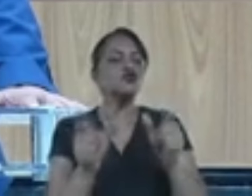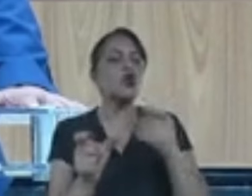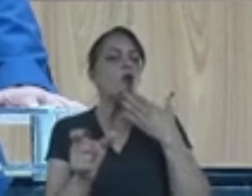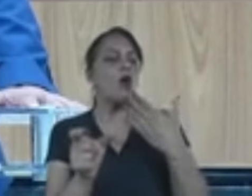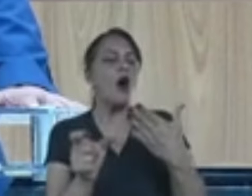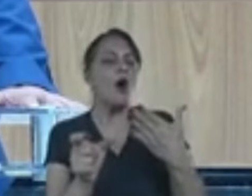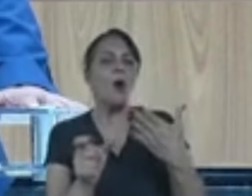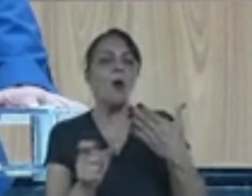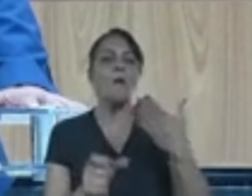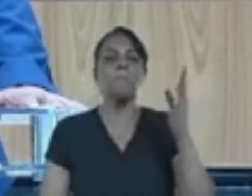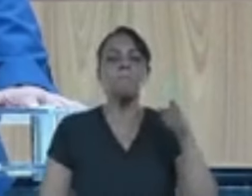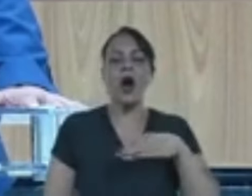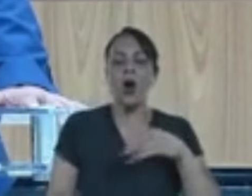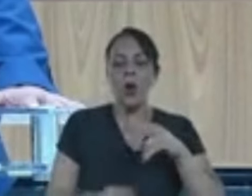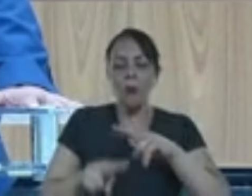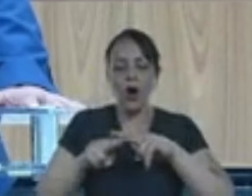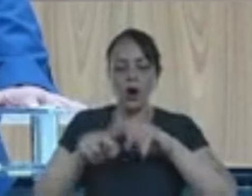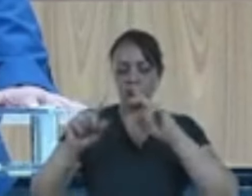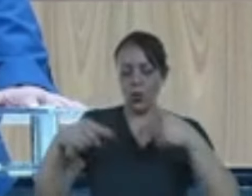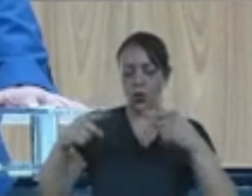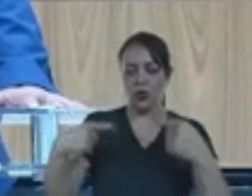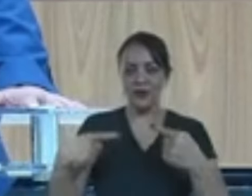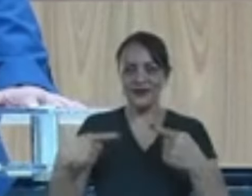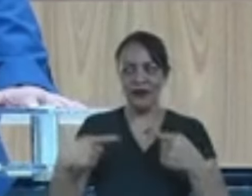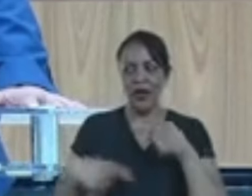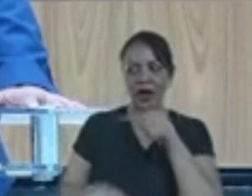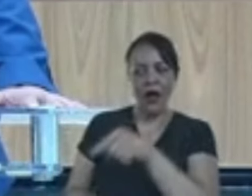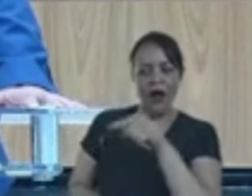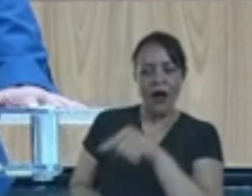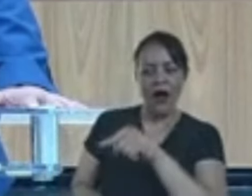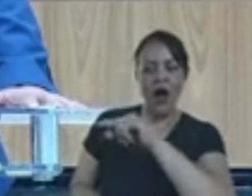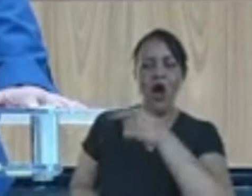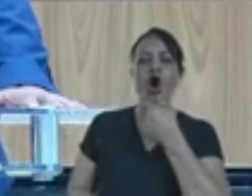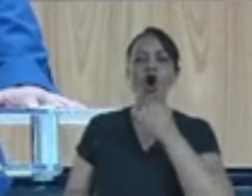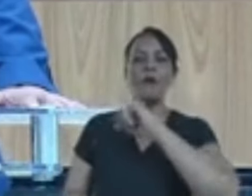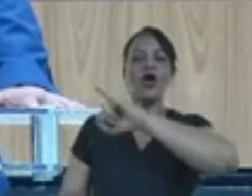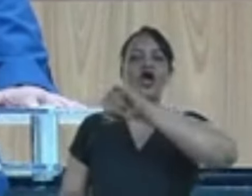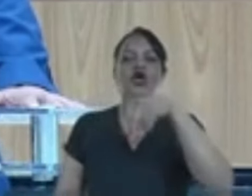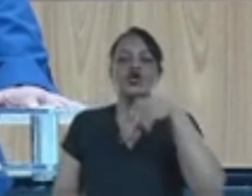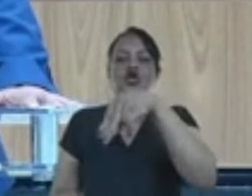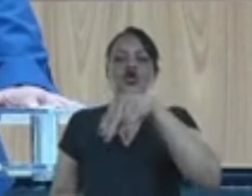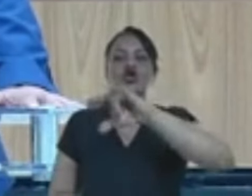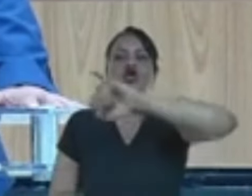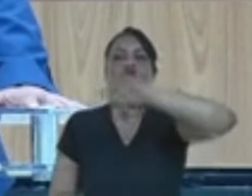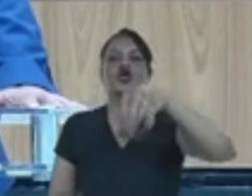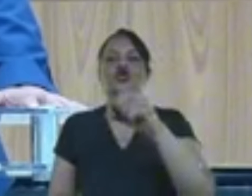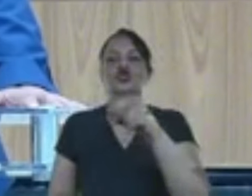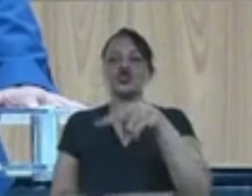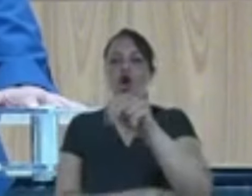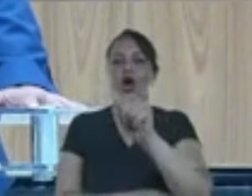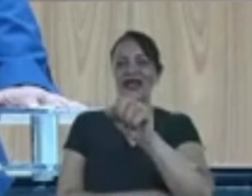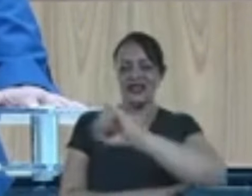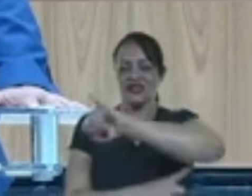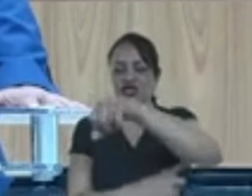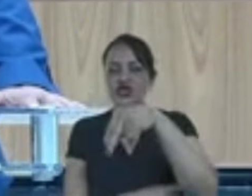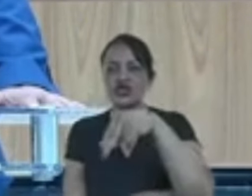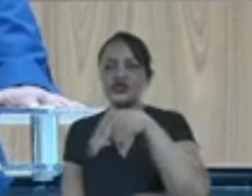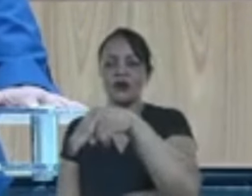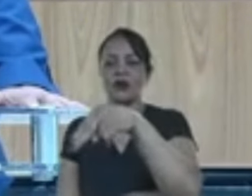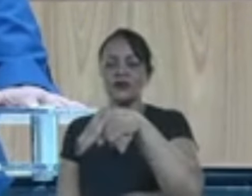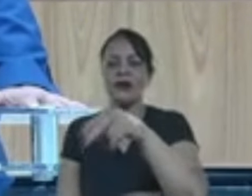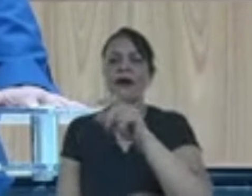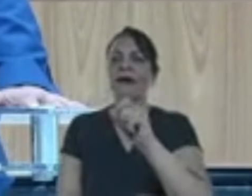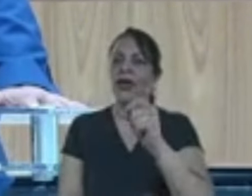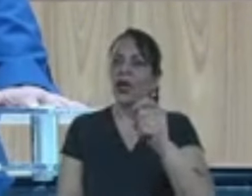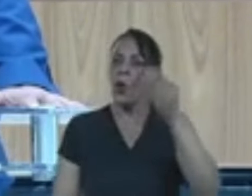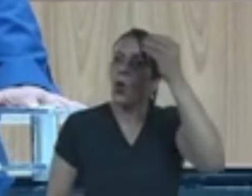Lançaram sortes e a sorte caiu sobre Jonas. Então lhe disseram: agora nos diga, quem é o culpado por